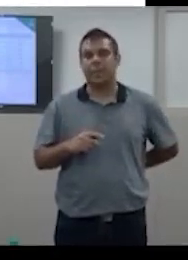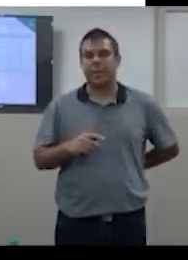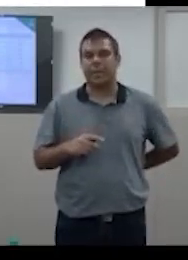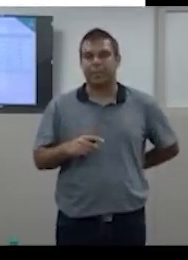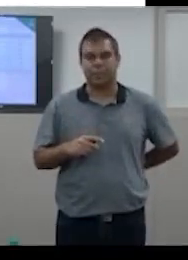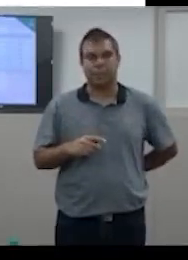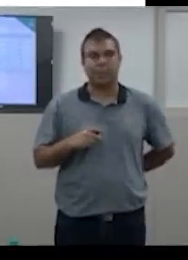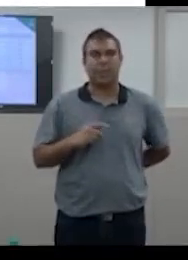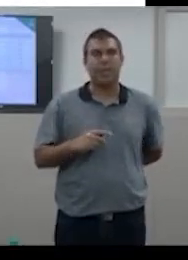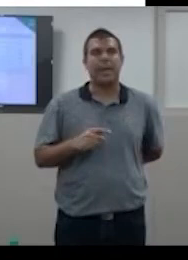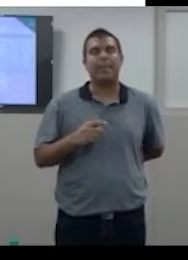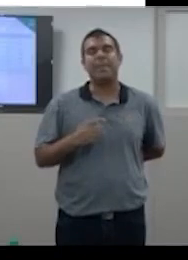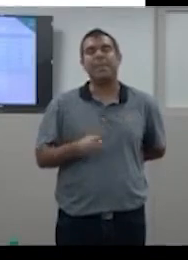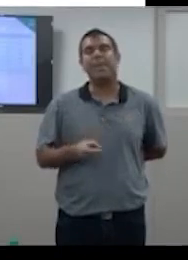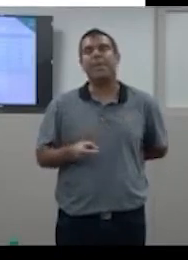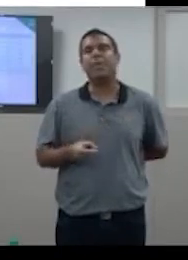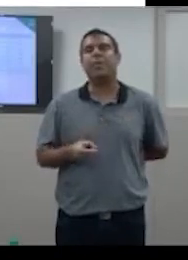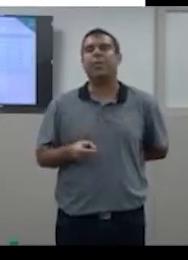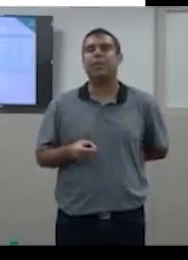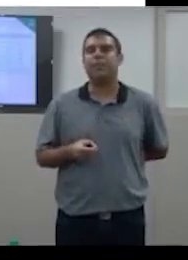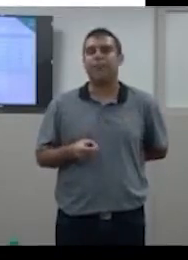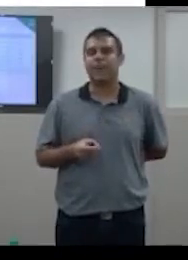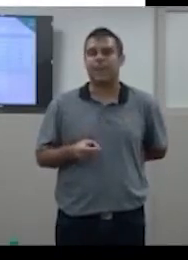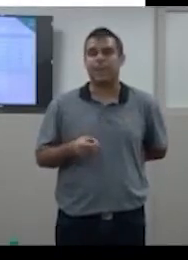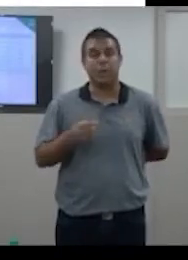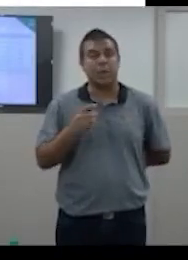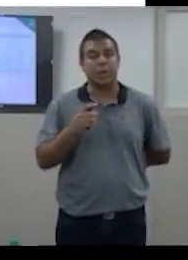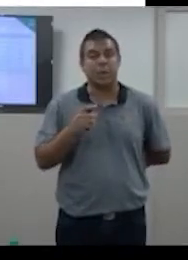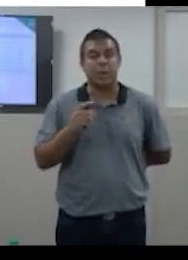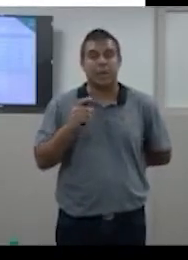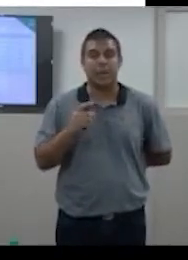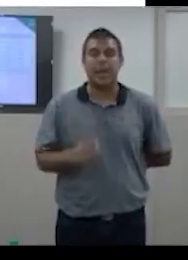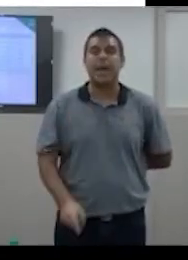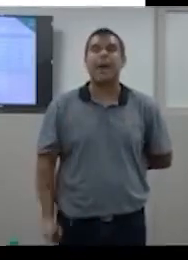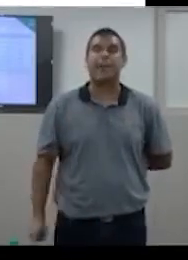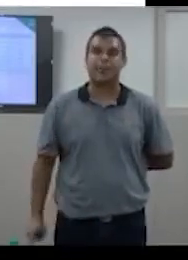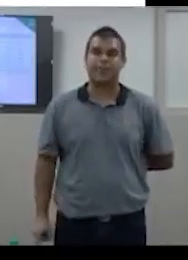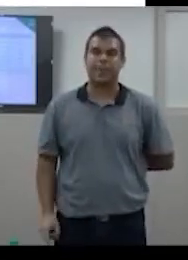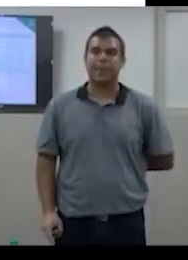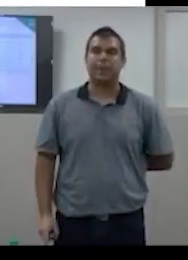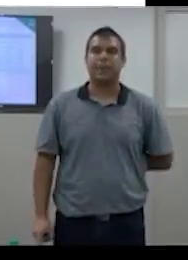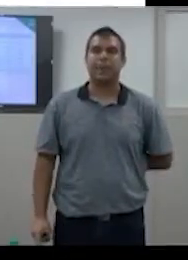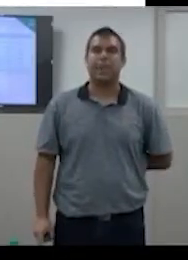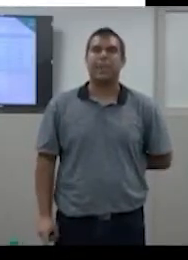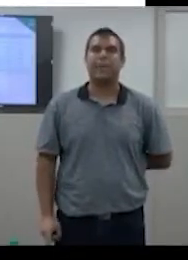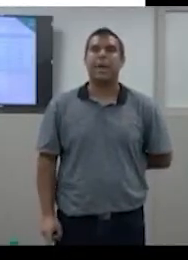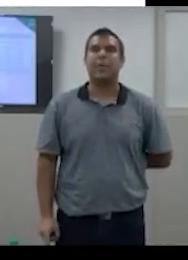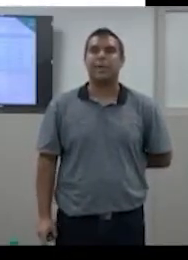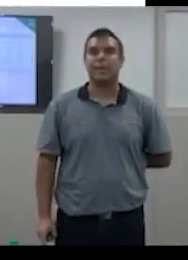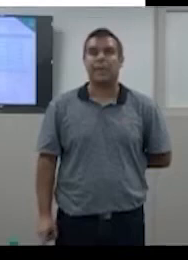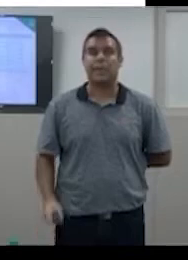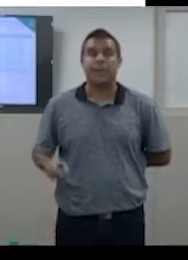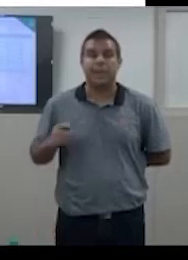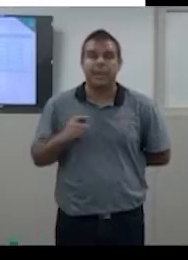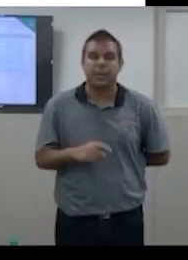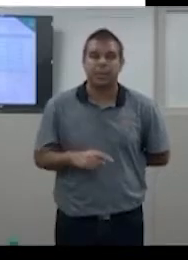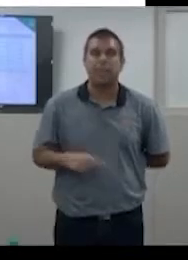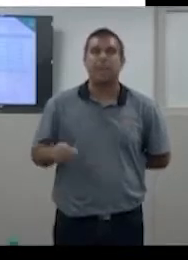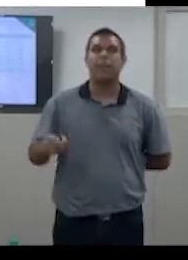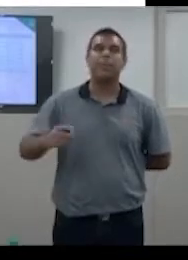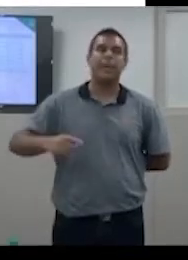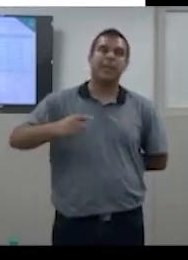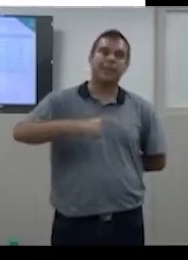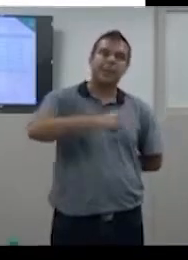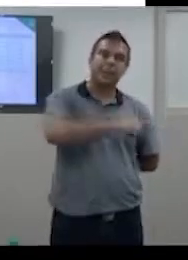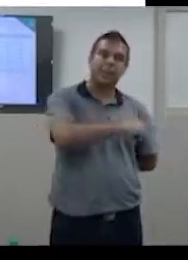estar trabalhando com a ideia da fusão, galera, a primeira coisa que vem à mente da gente é a água. Só que assim, é só a água que derrete?